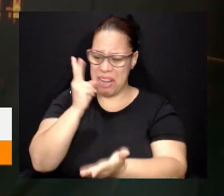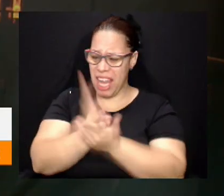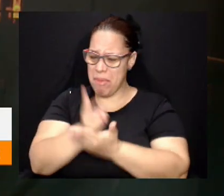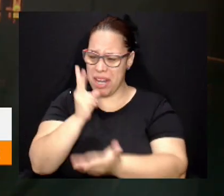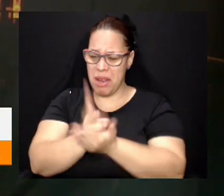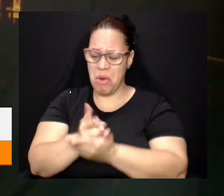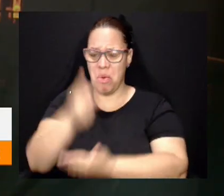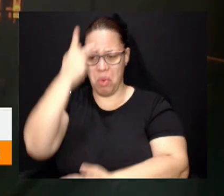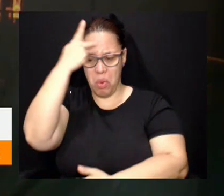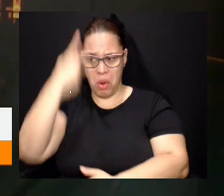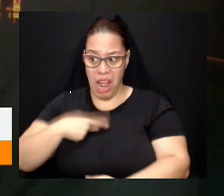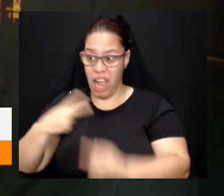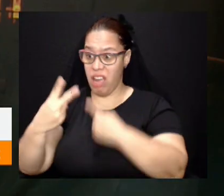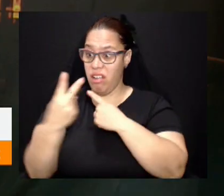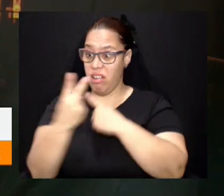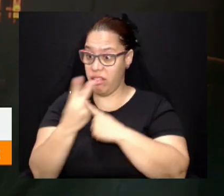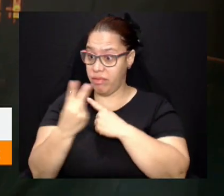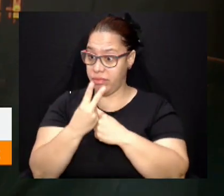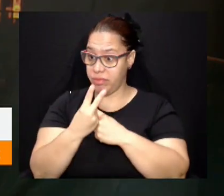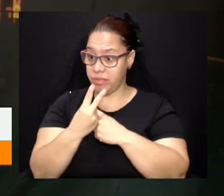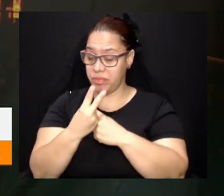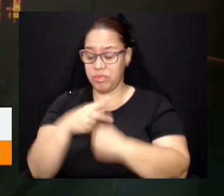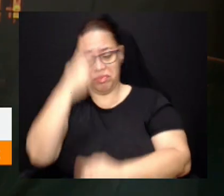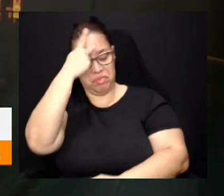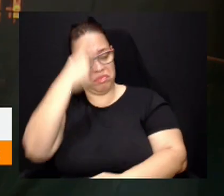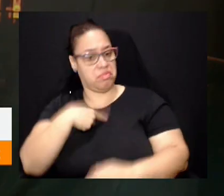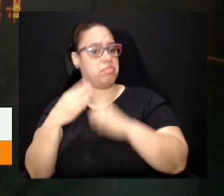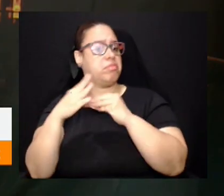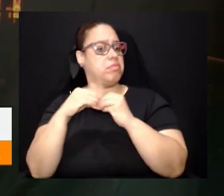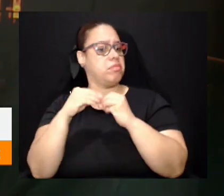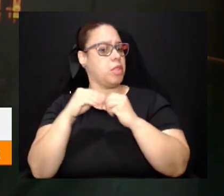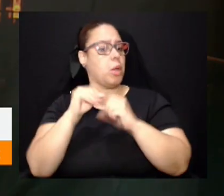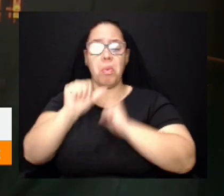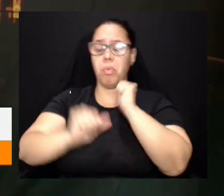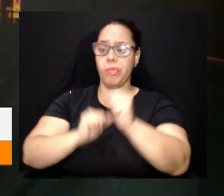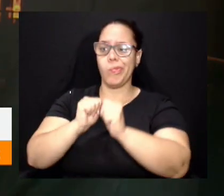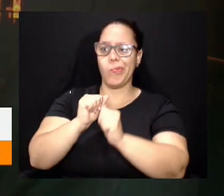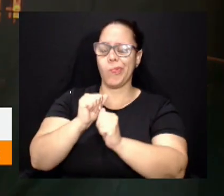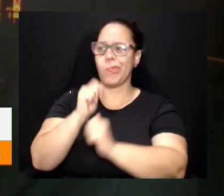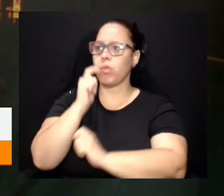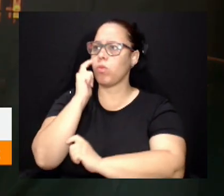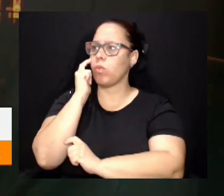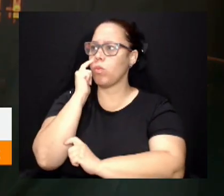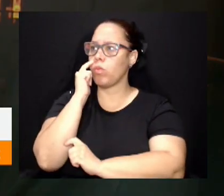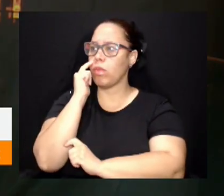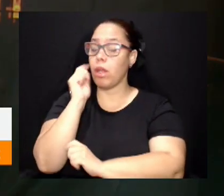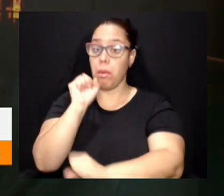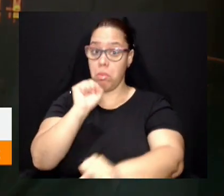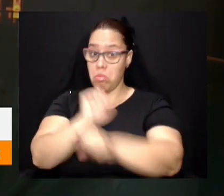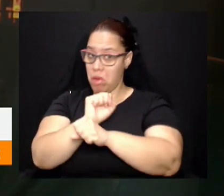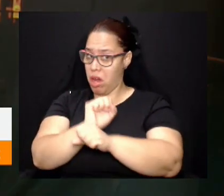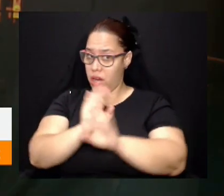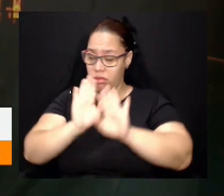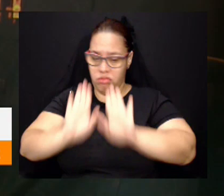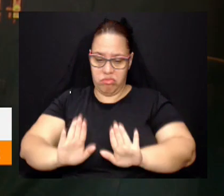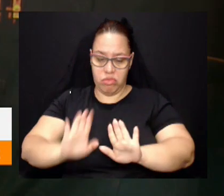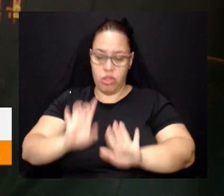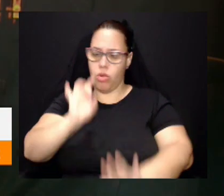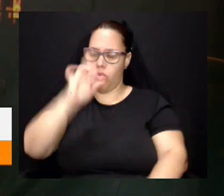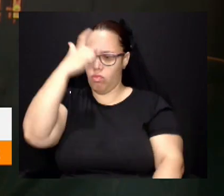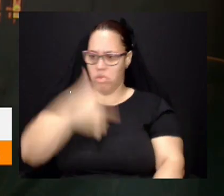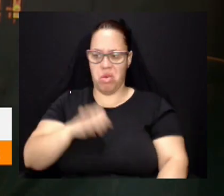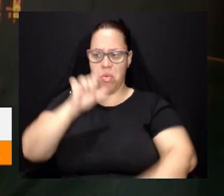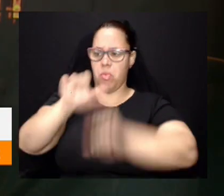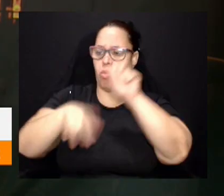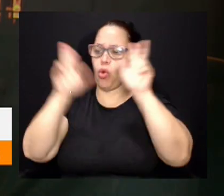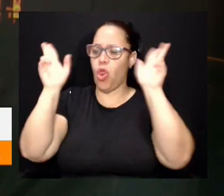autoconhecimento nos favorece essa visão, né, de mudança constante. Tem gente que para no tempo, fala, não, eu sou assim e não mudo. Mas